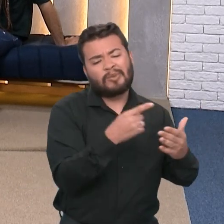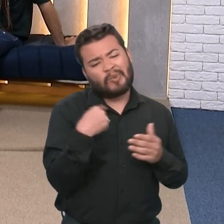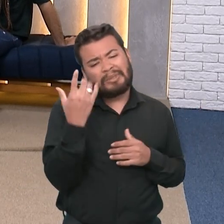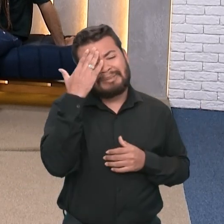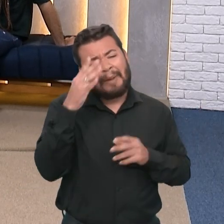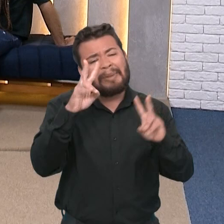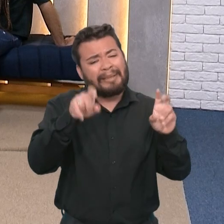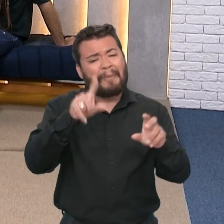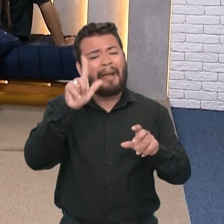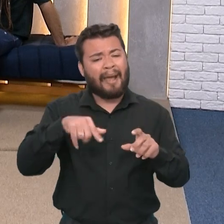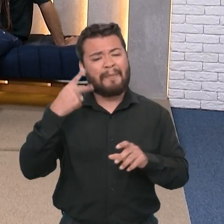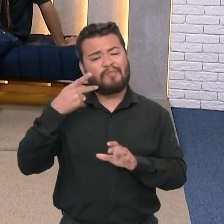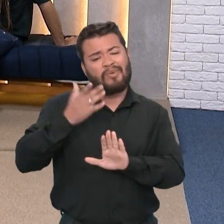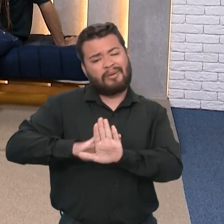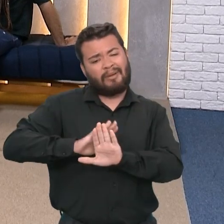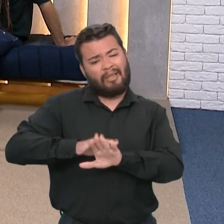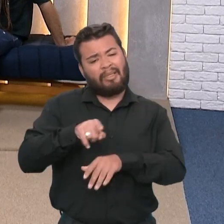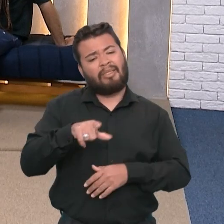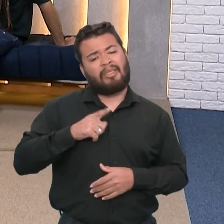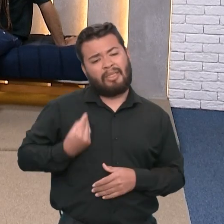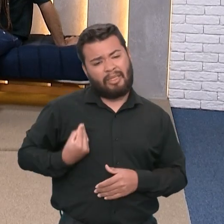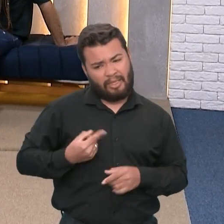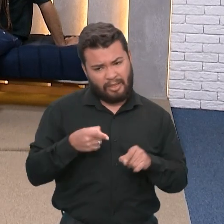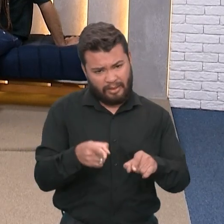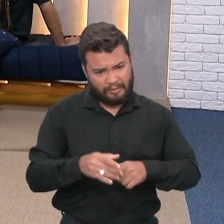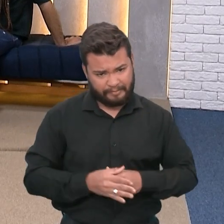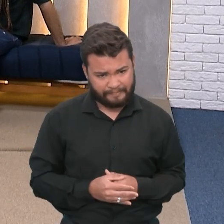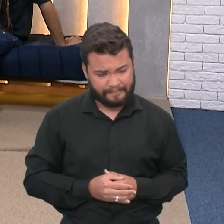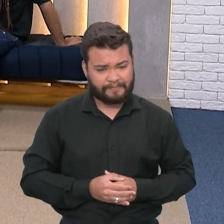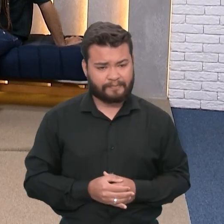né? E